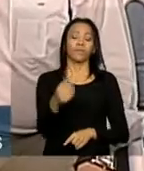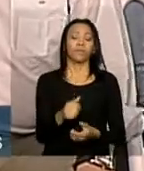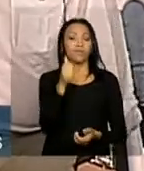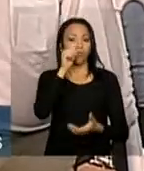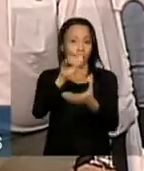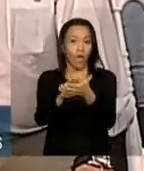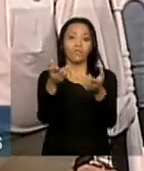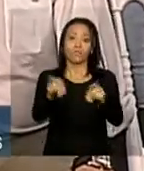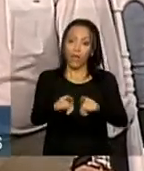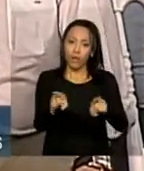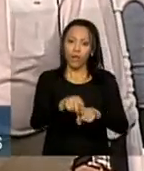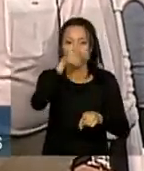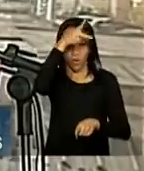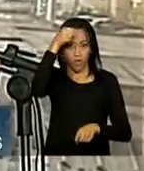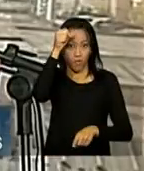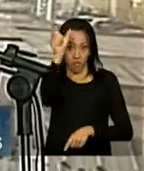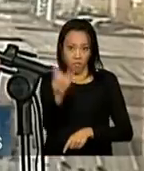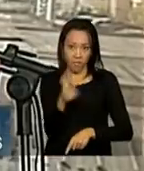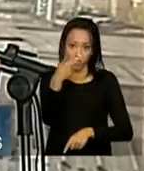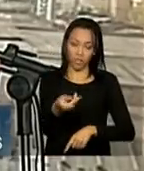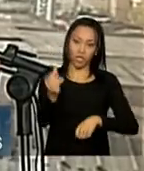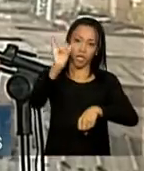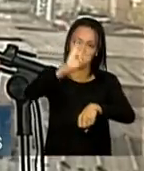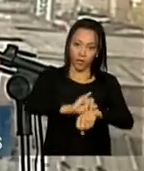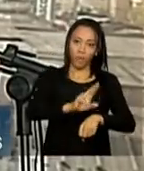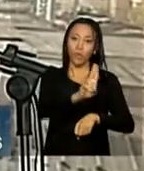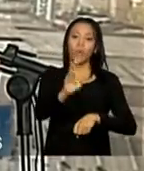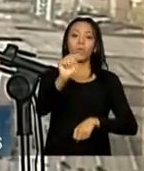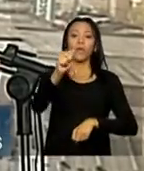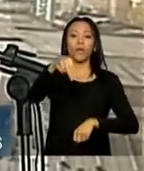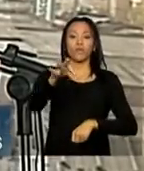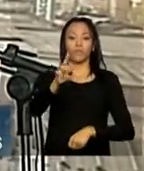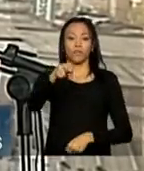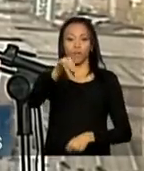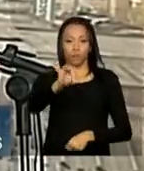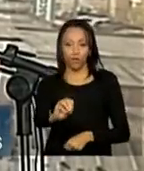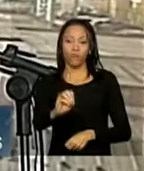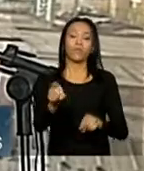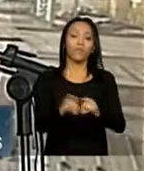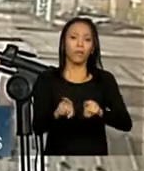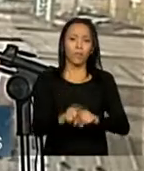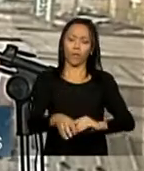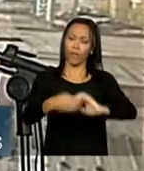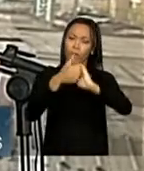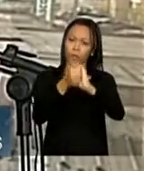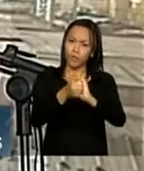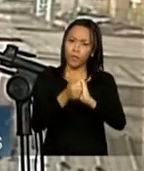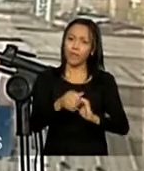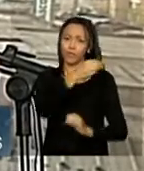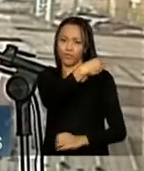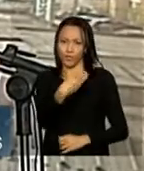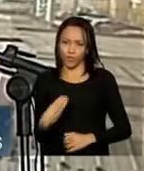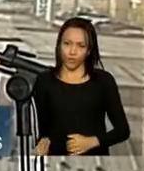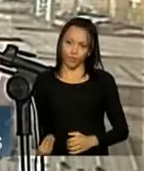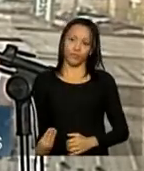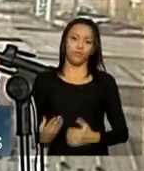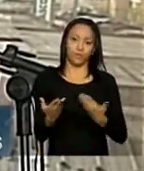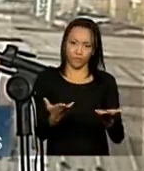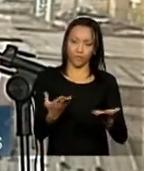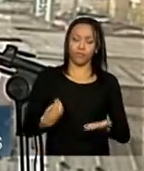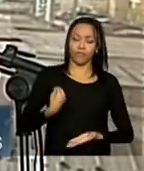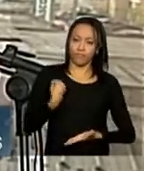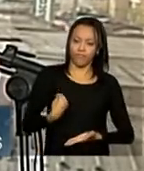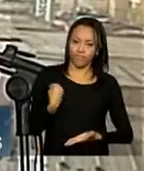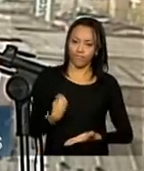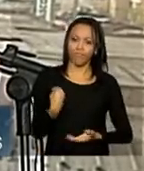o prefeito de Salvador, Antônio Carlos Magalhães, cumprimentar os ministros de Estado aqui